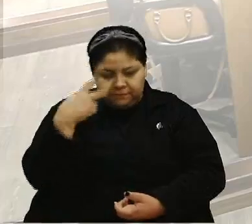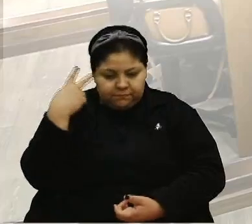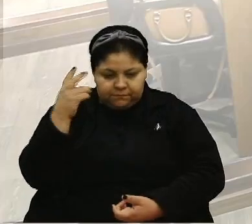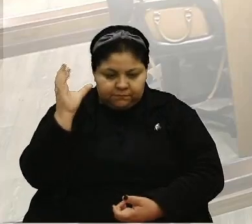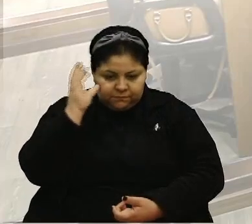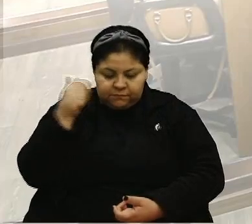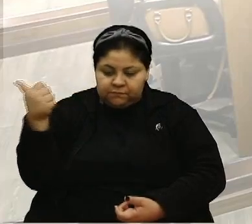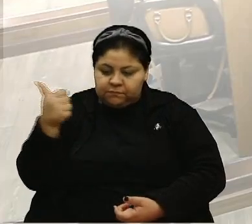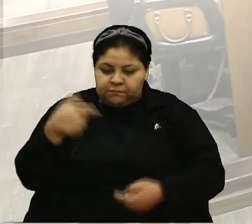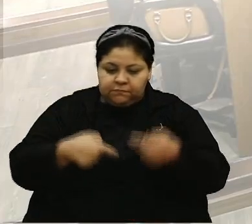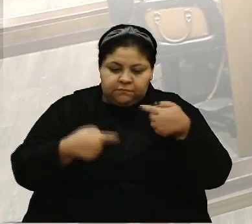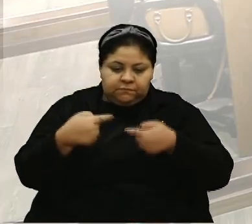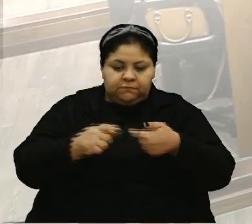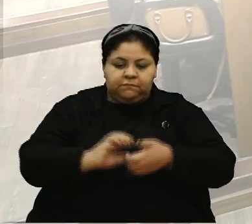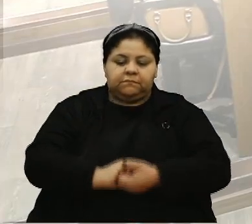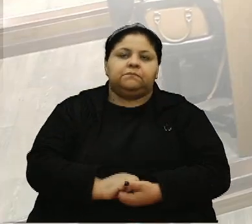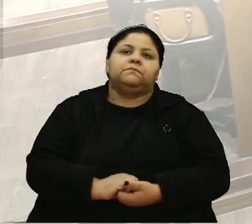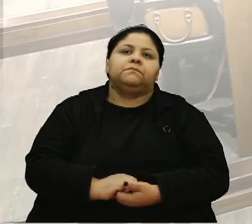Cadore, em primeira discussão.